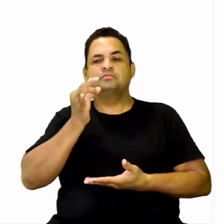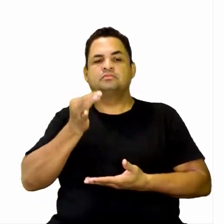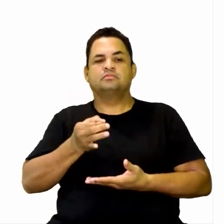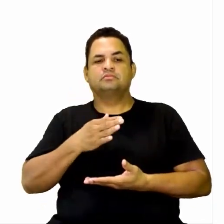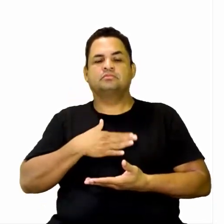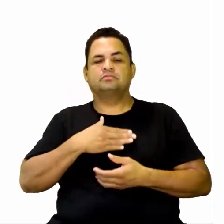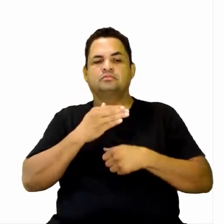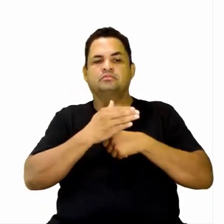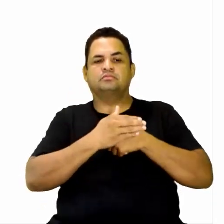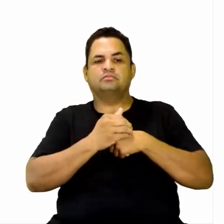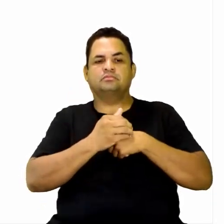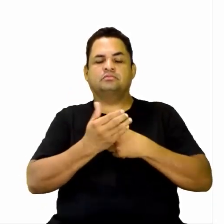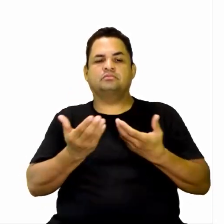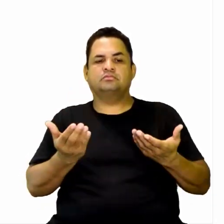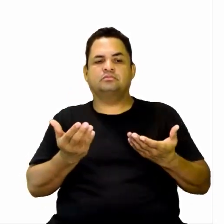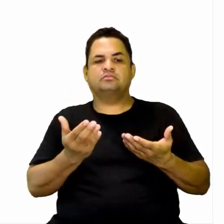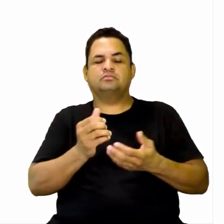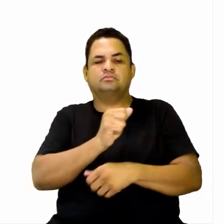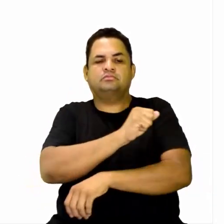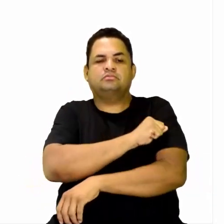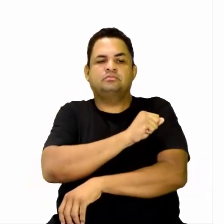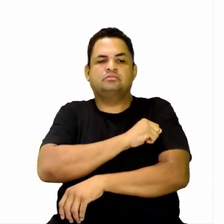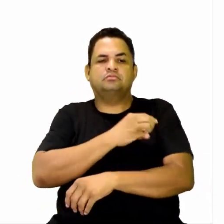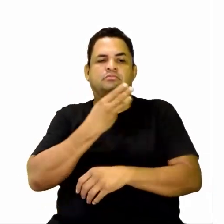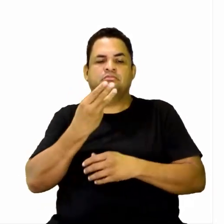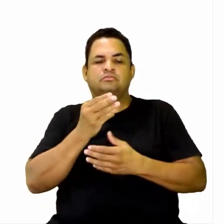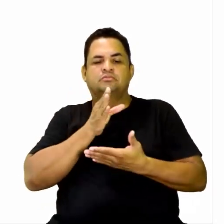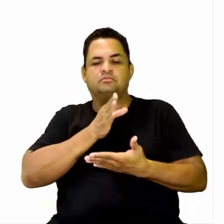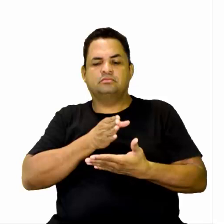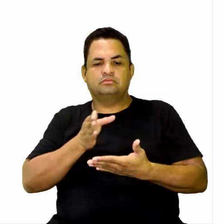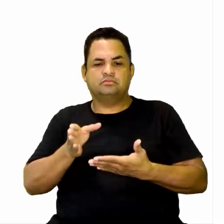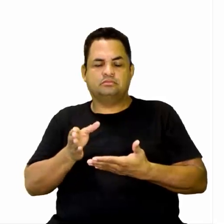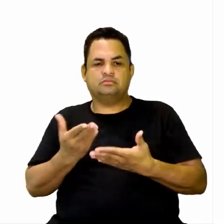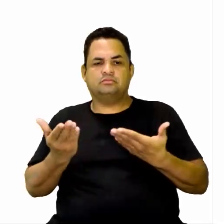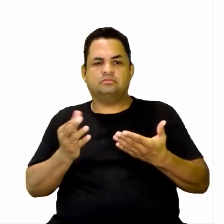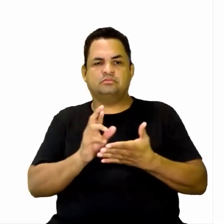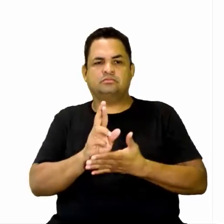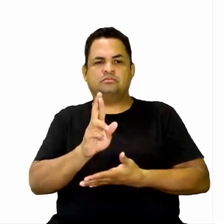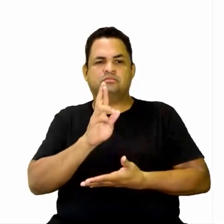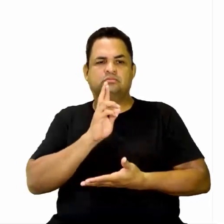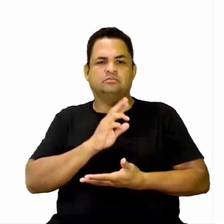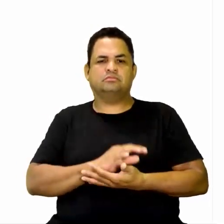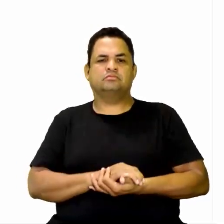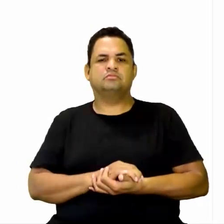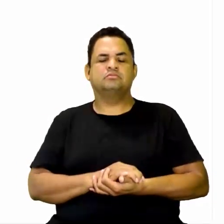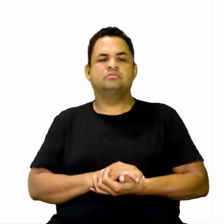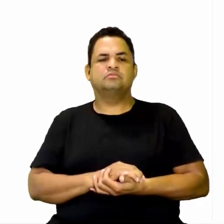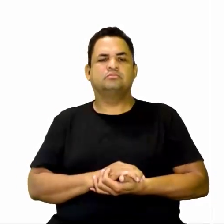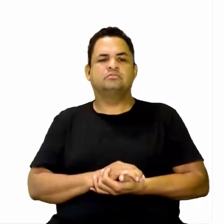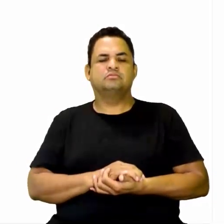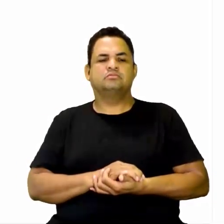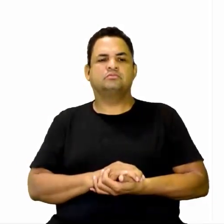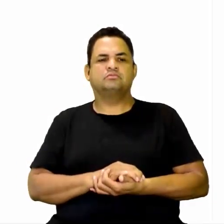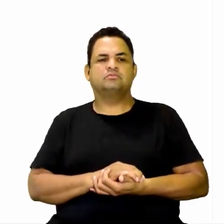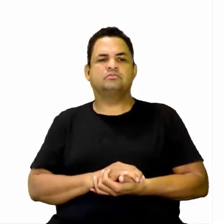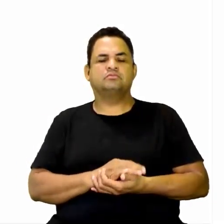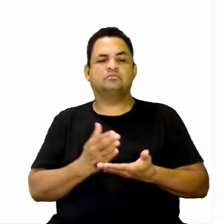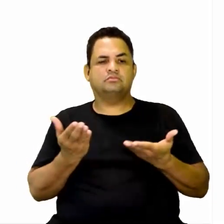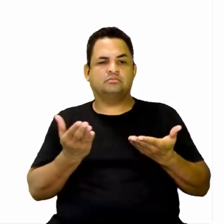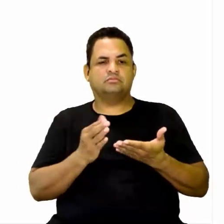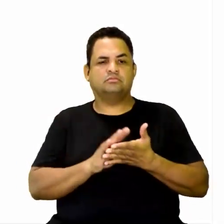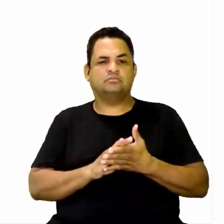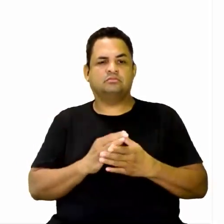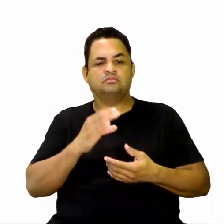aluno? Então, 3 fases seria a resposta correta, tá bom? E aí a letra